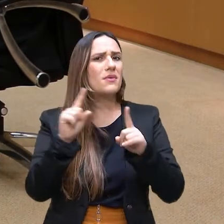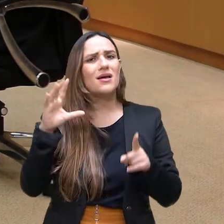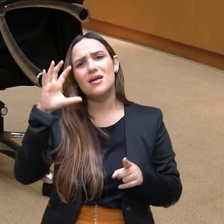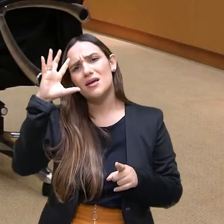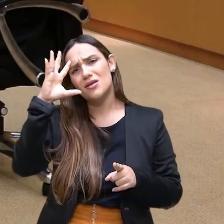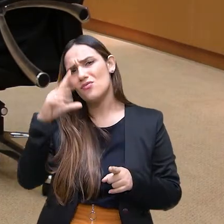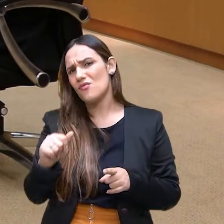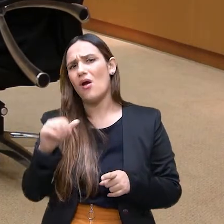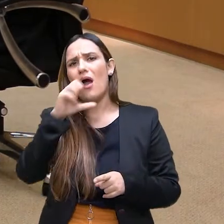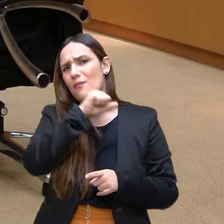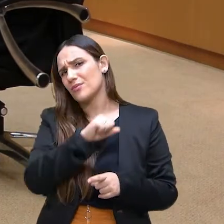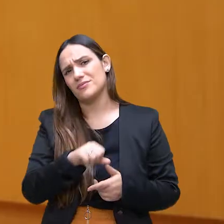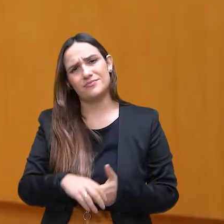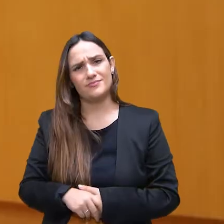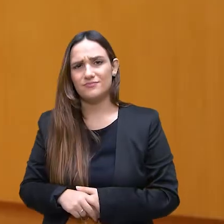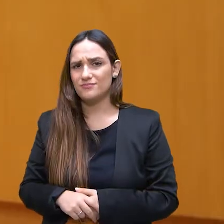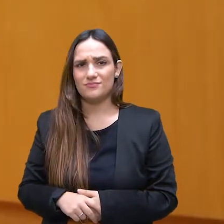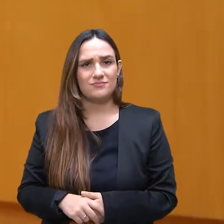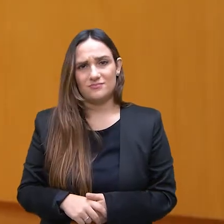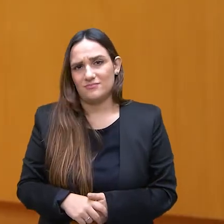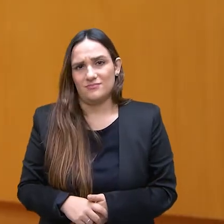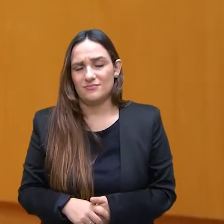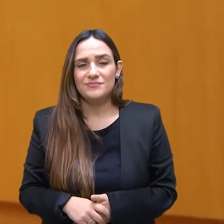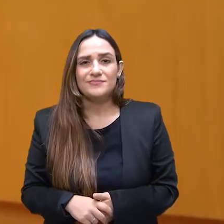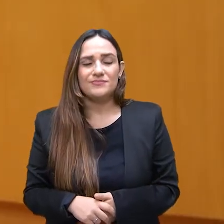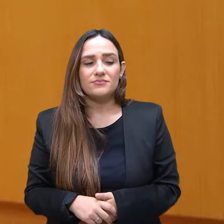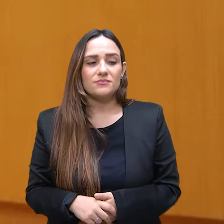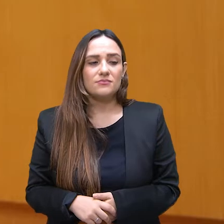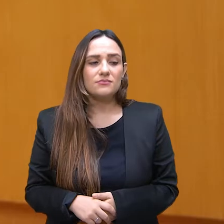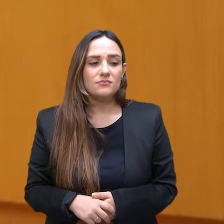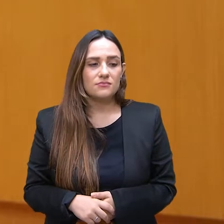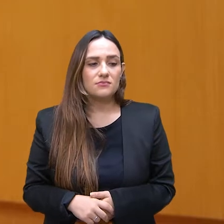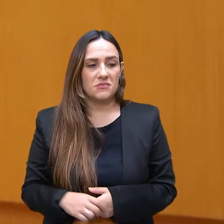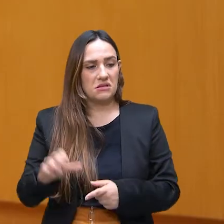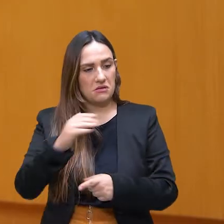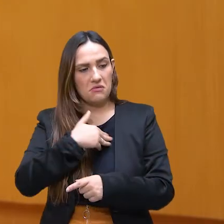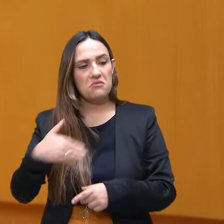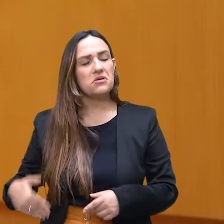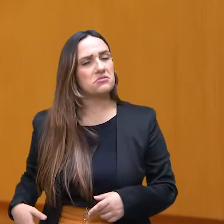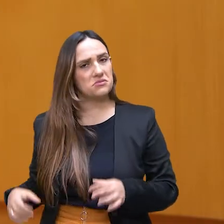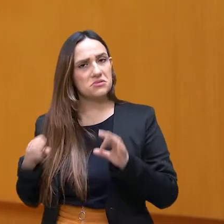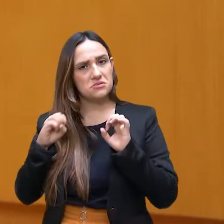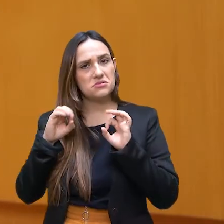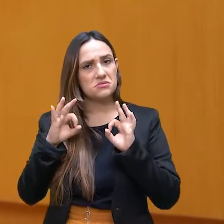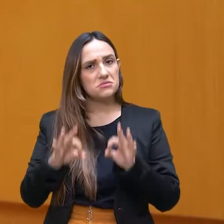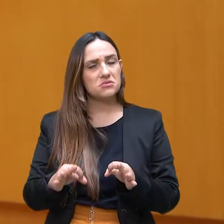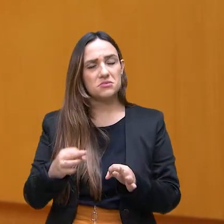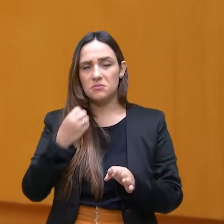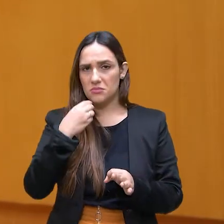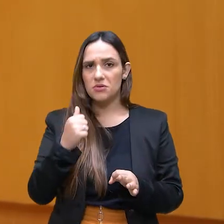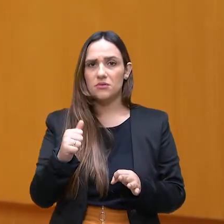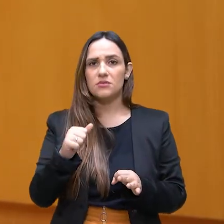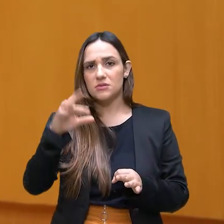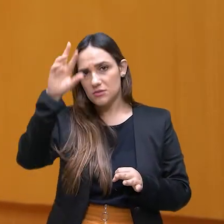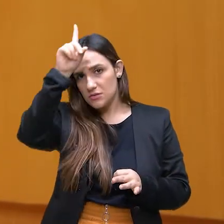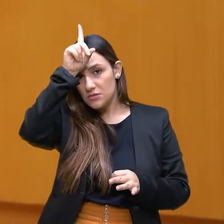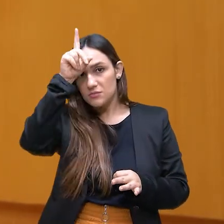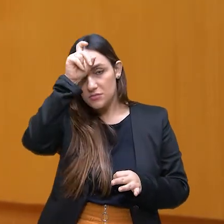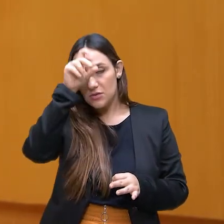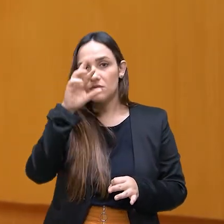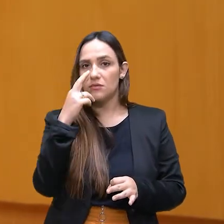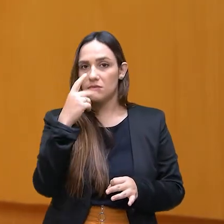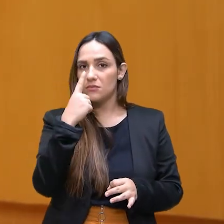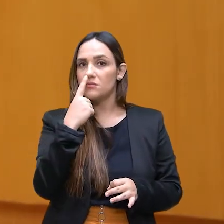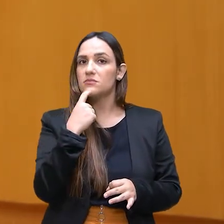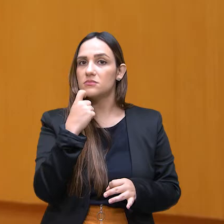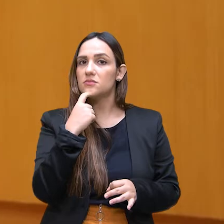é, a tempo bom, pelo Estado, através do Hospital Regional, que acabou